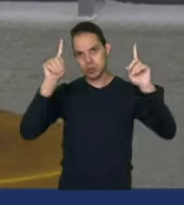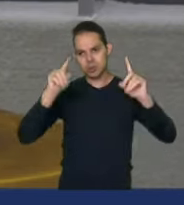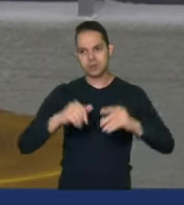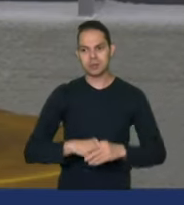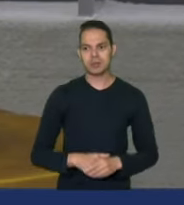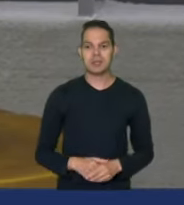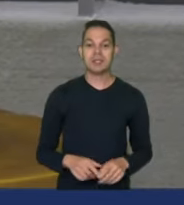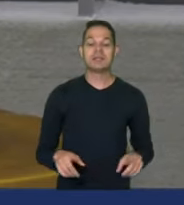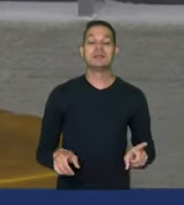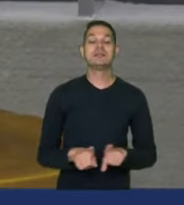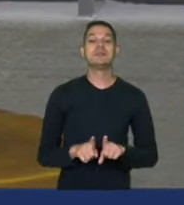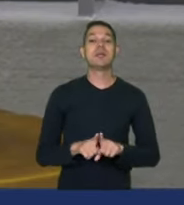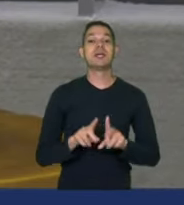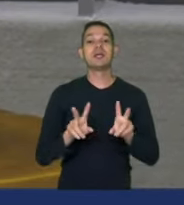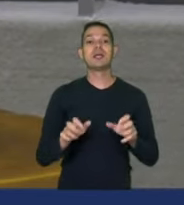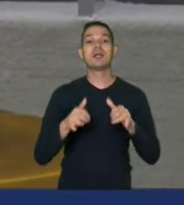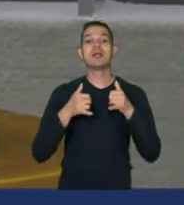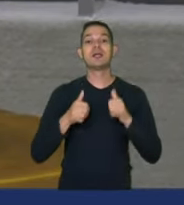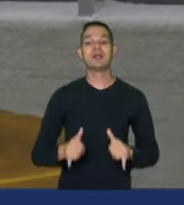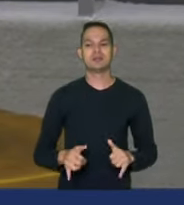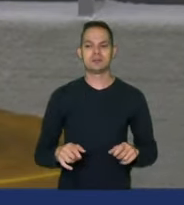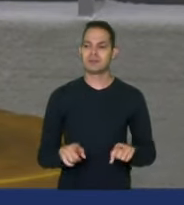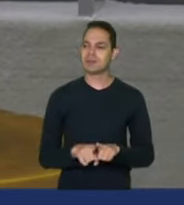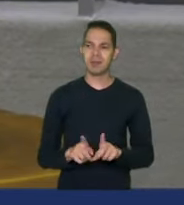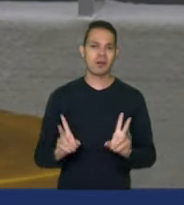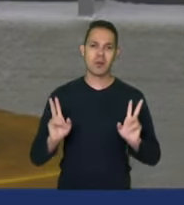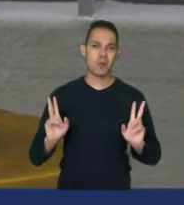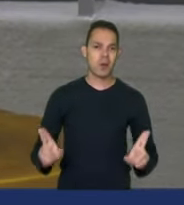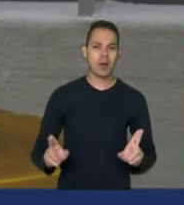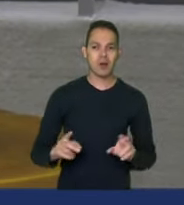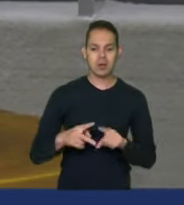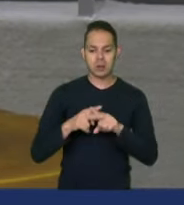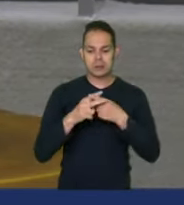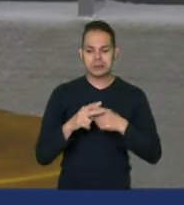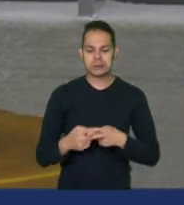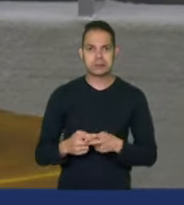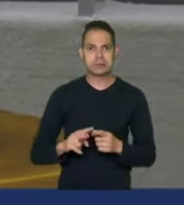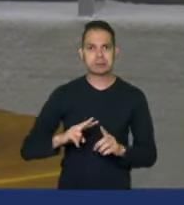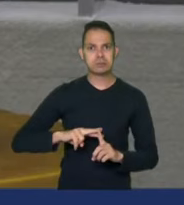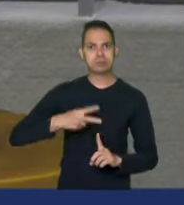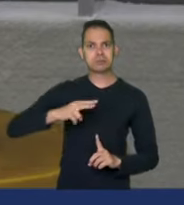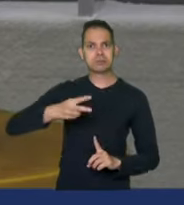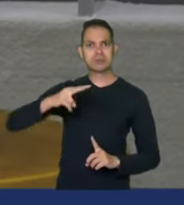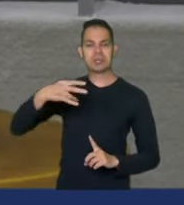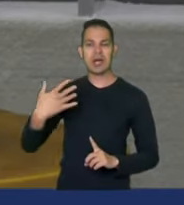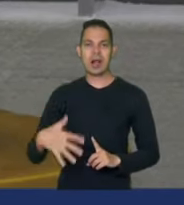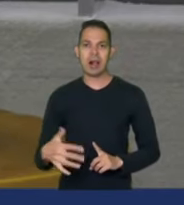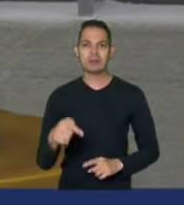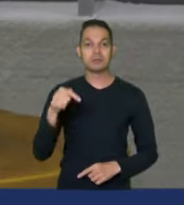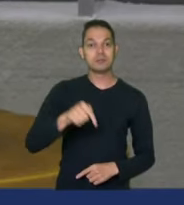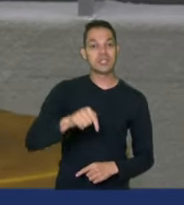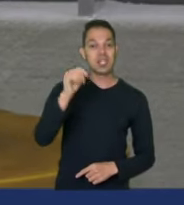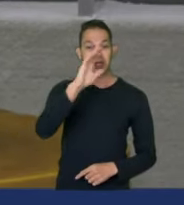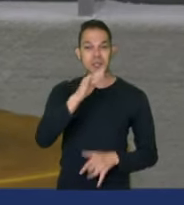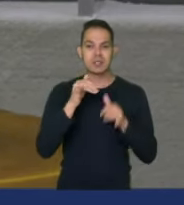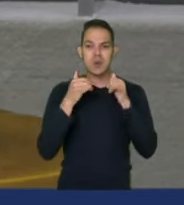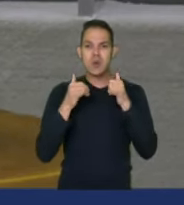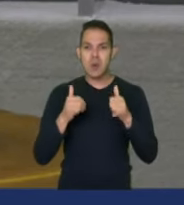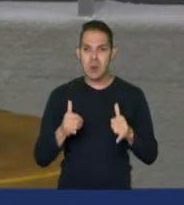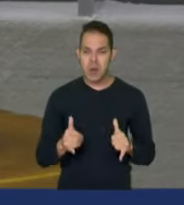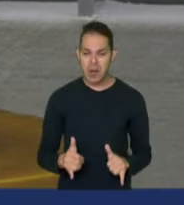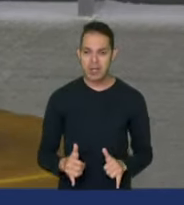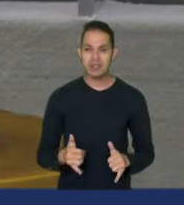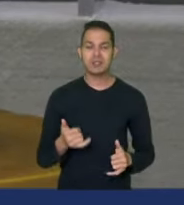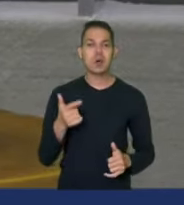questão da energia elétrica, a mesma coisa. Reajustes altíssimos. E nós temos no Brasil, presidente, energia elétrica decorrente da